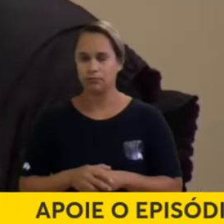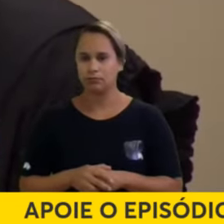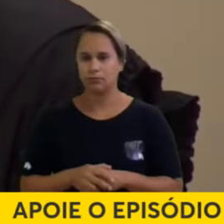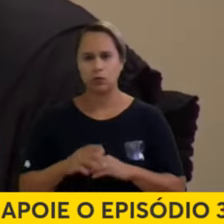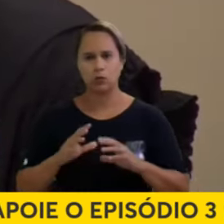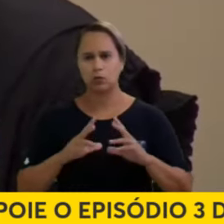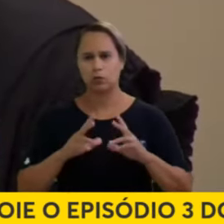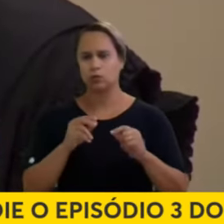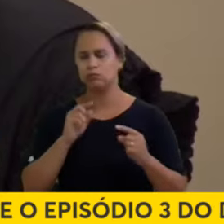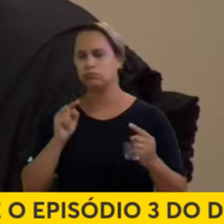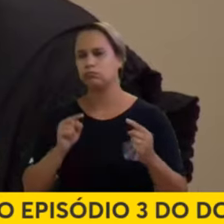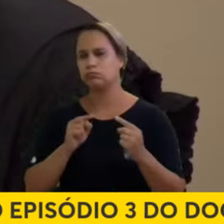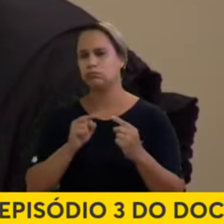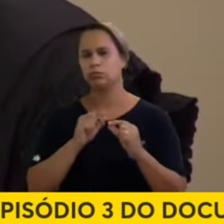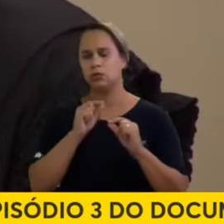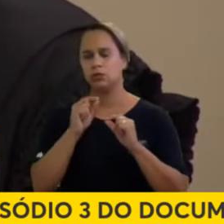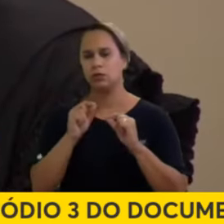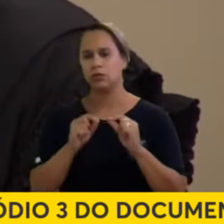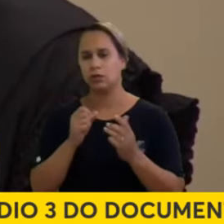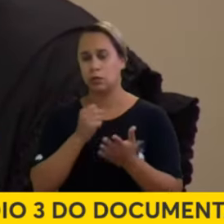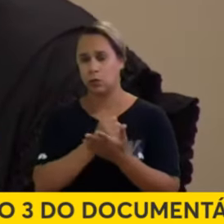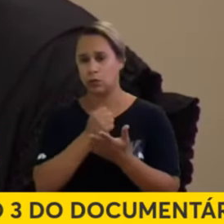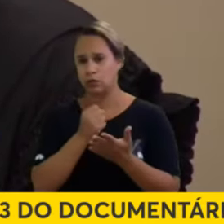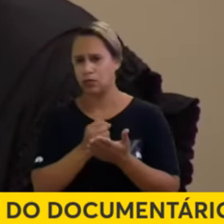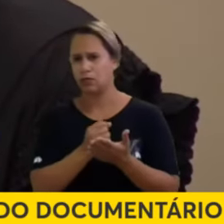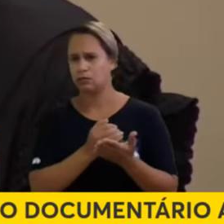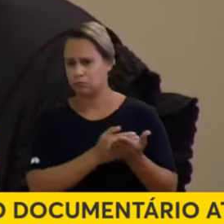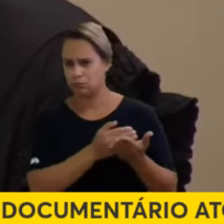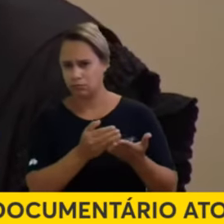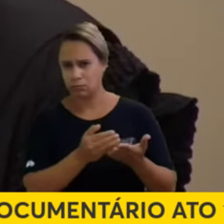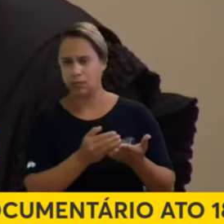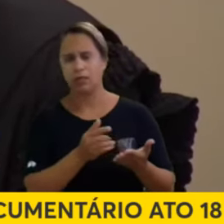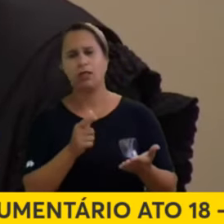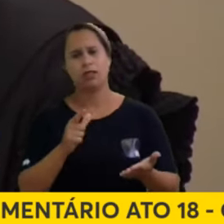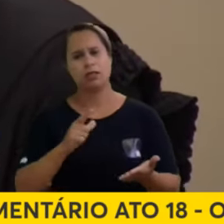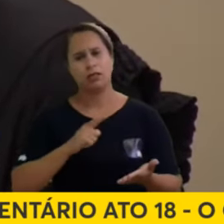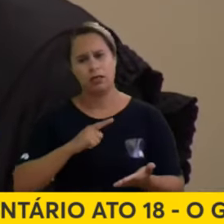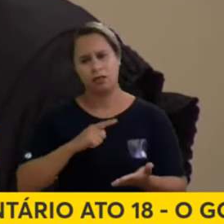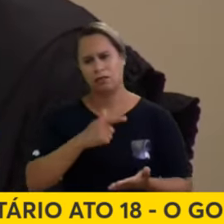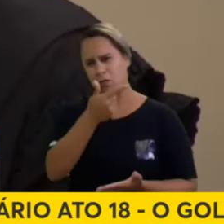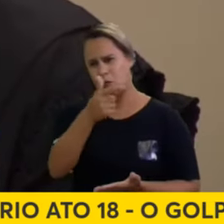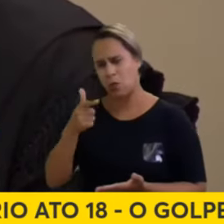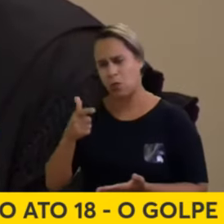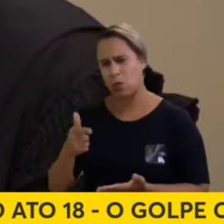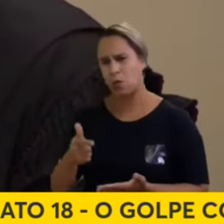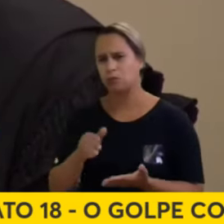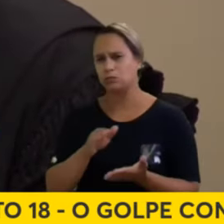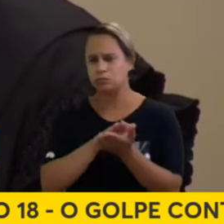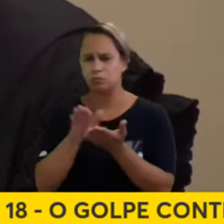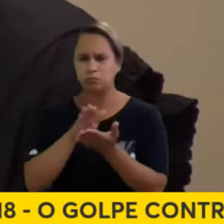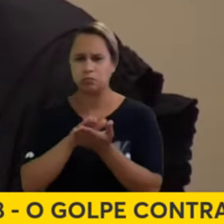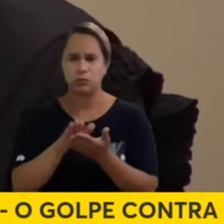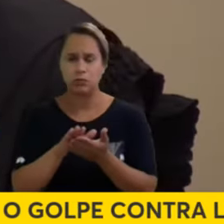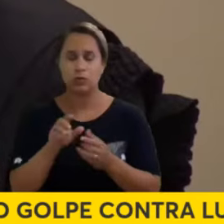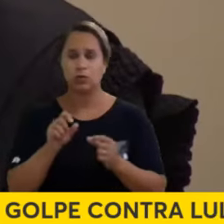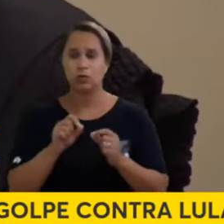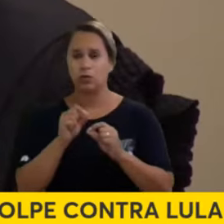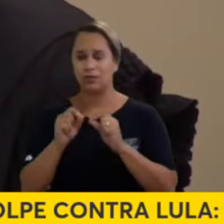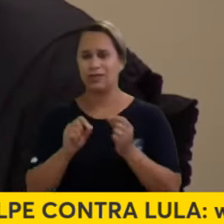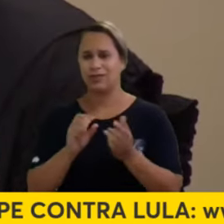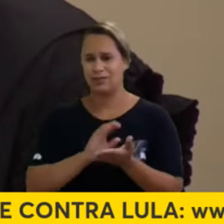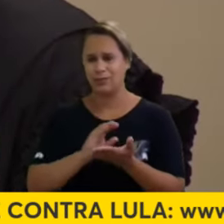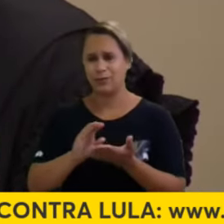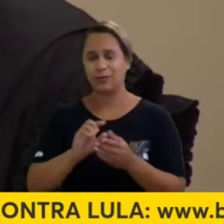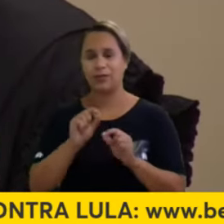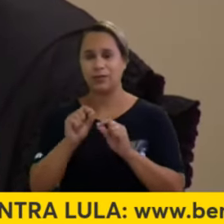que o contrato inicialmente firmado no valor de R 12.000 teve outros custos a adicionados gerando uma cobrança de R 2000 já que